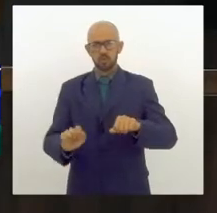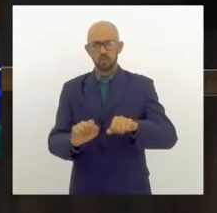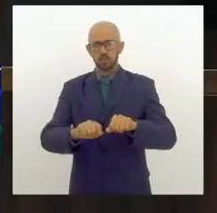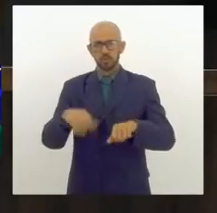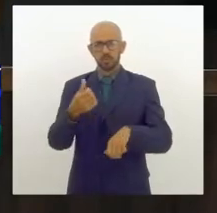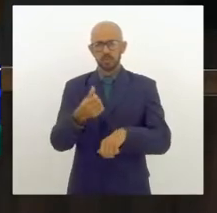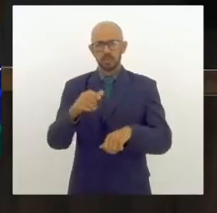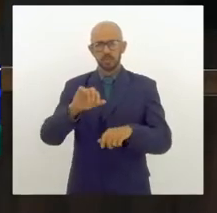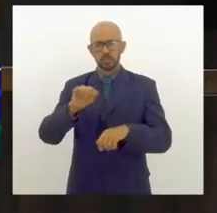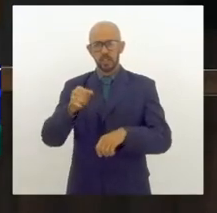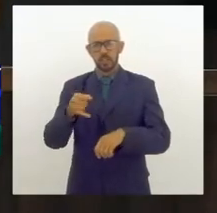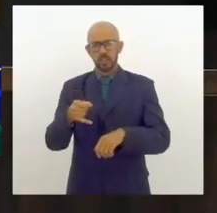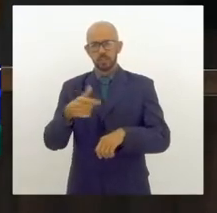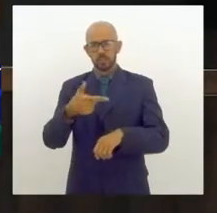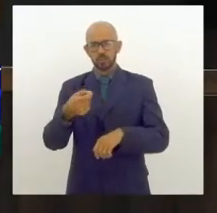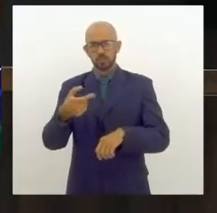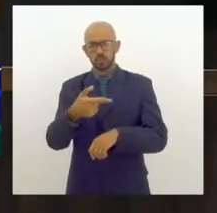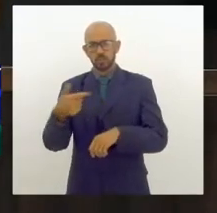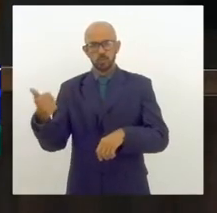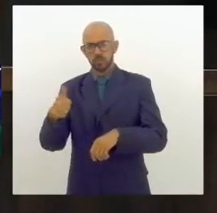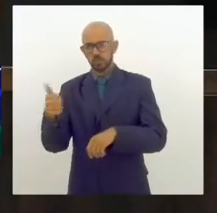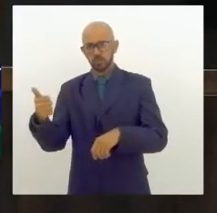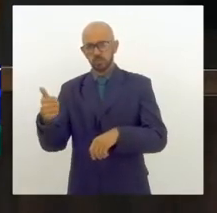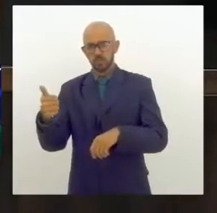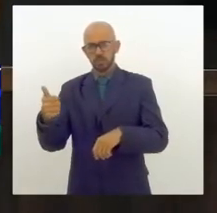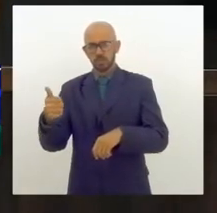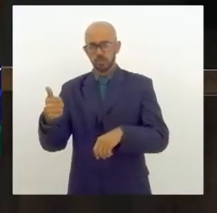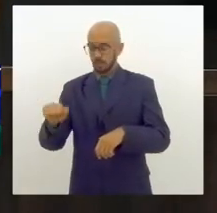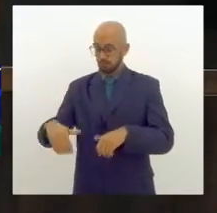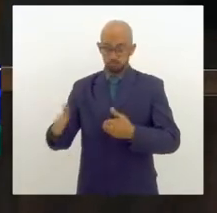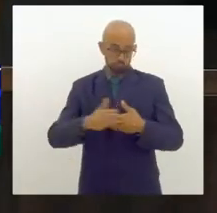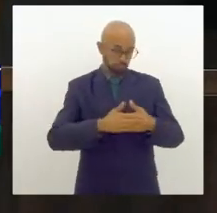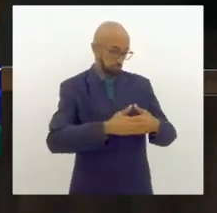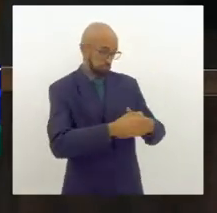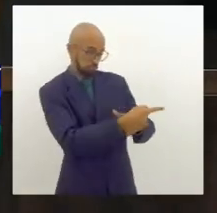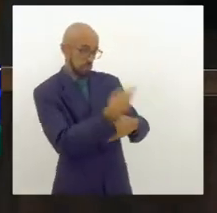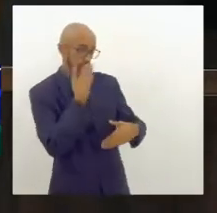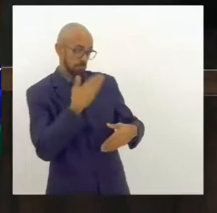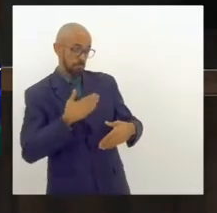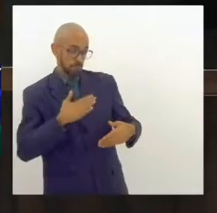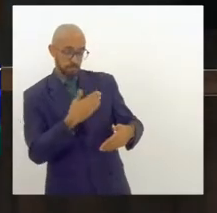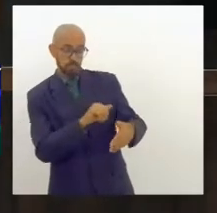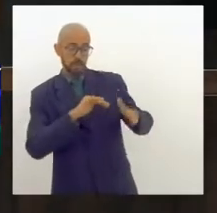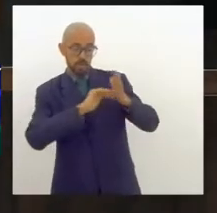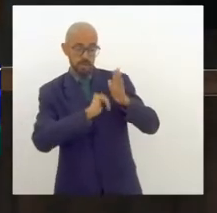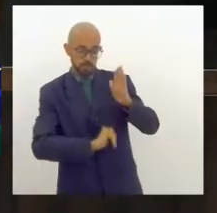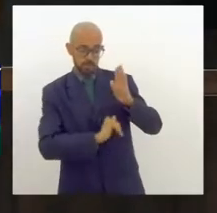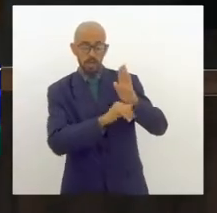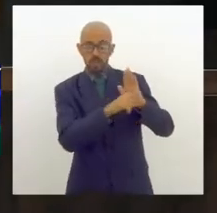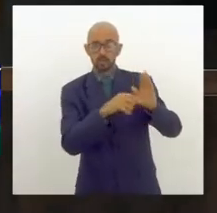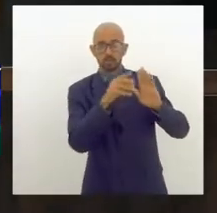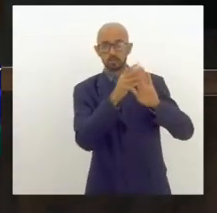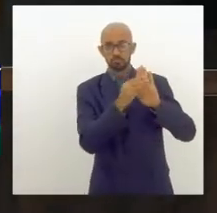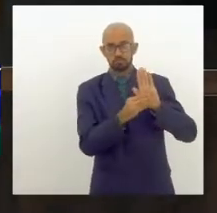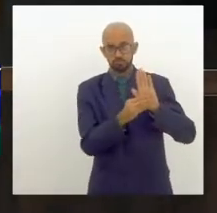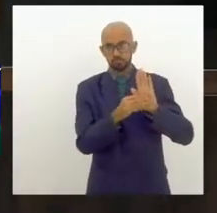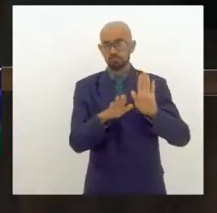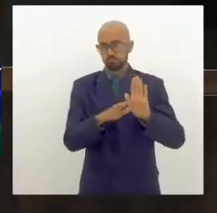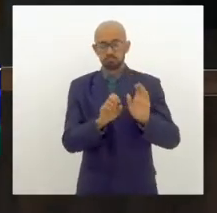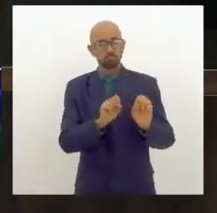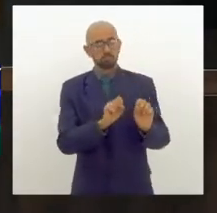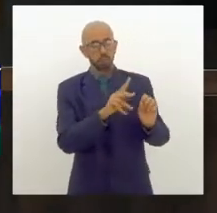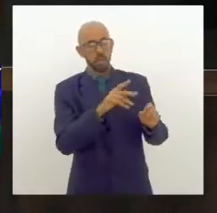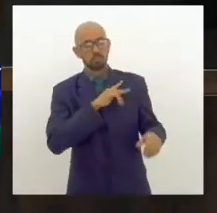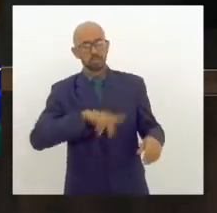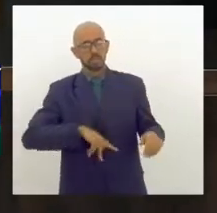de janeiro de 2011. A autora está pedindo para retirada de pauta. A presidência defere pedido de vossa excelência. Em